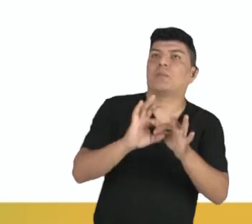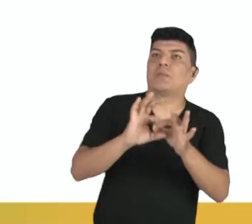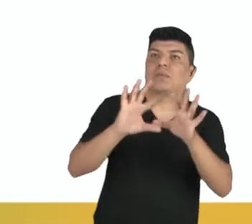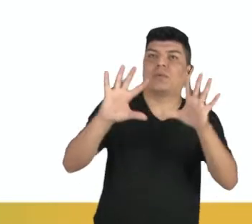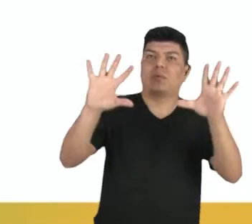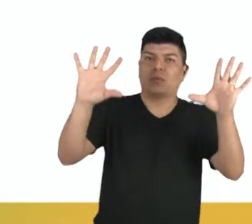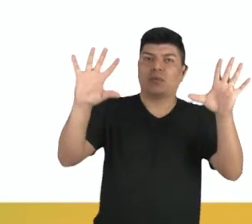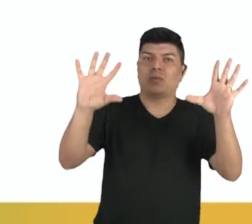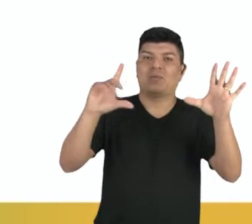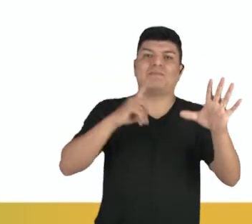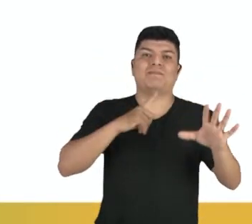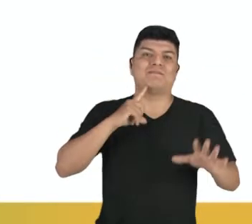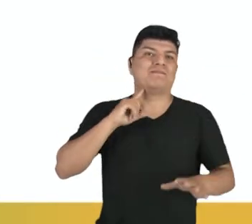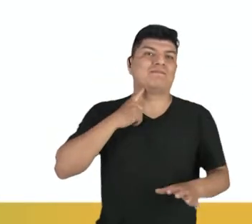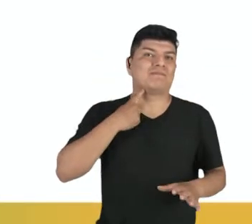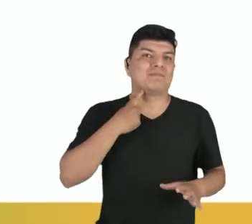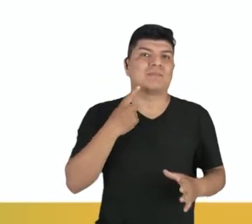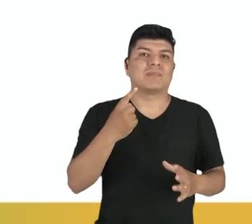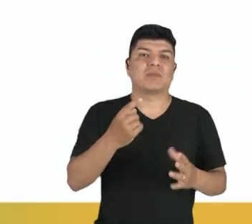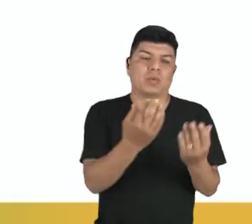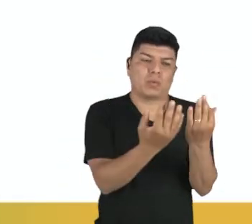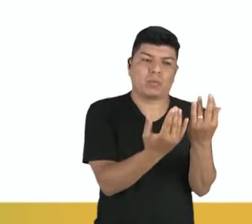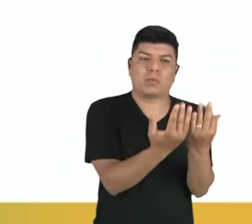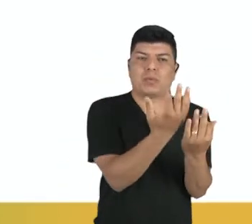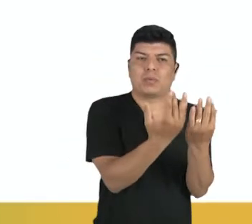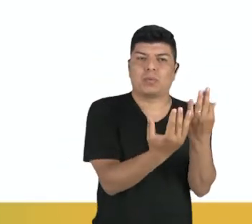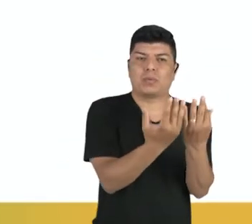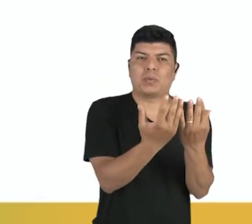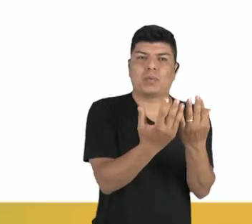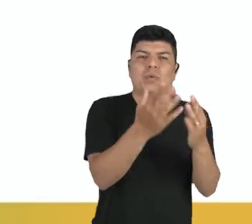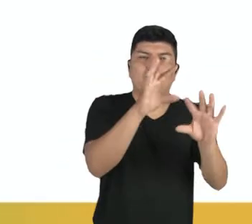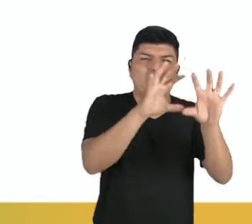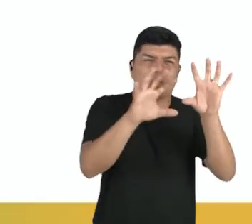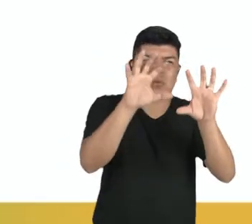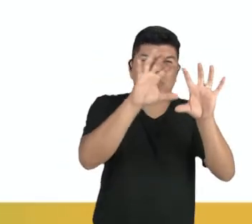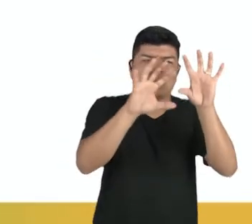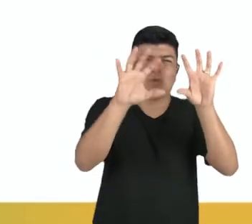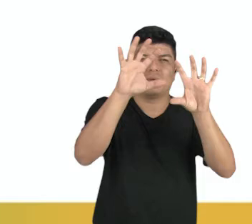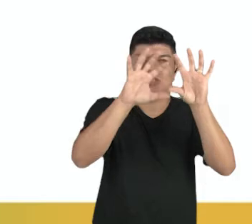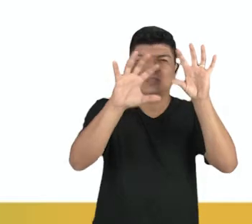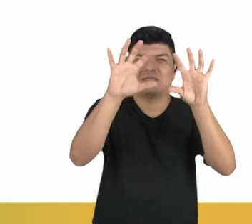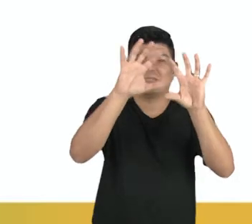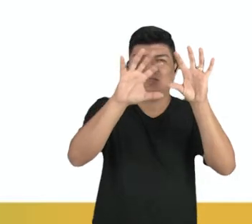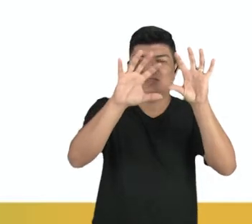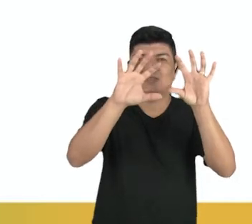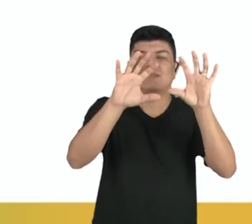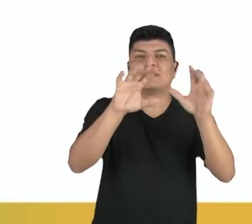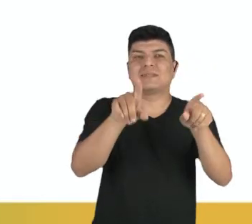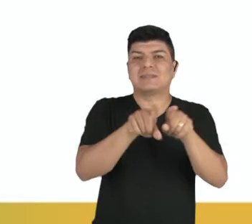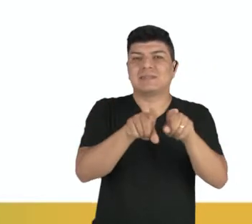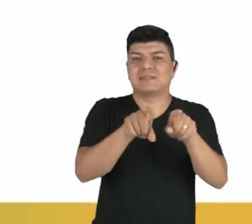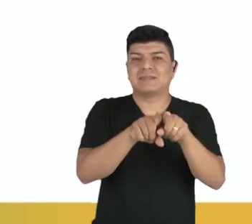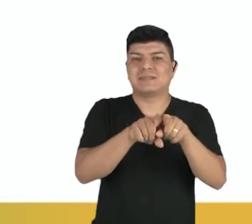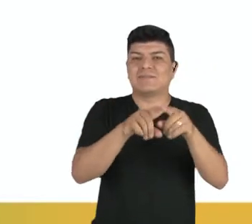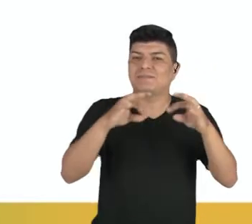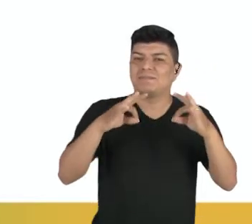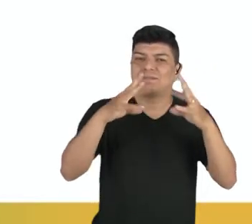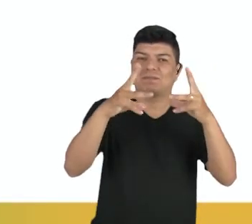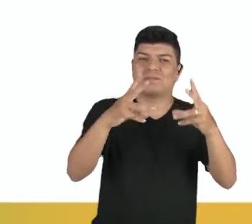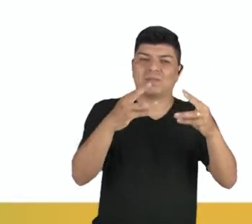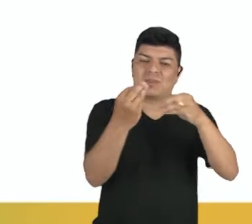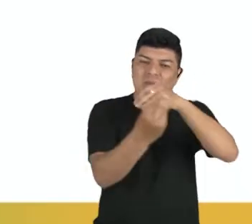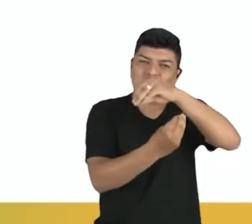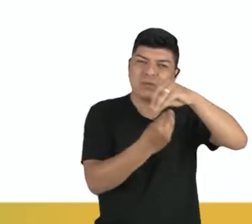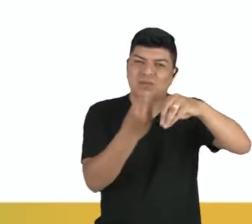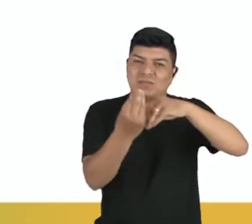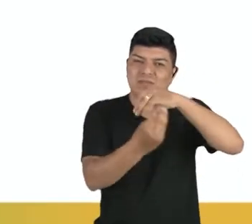e causam a poluição do ar, como as queimadas, as fumaças da queima de combustíveis fósseis. Isso tudo